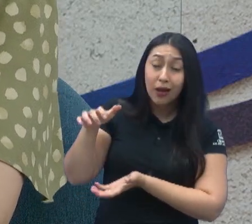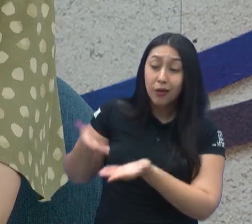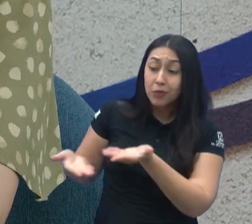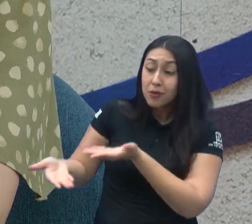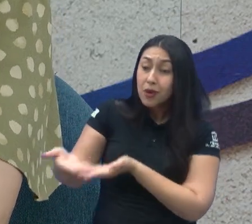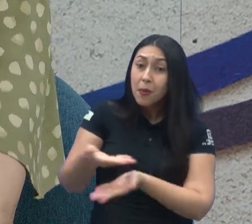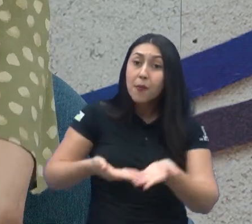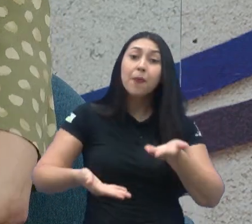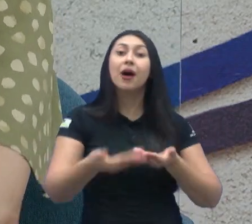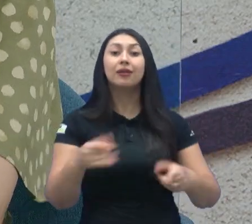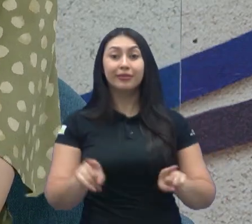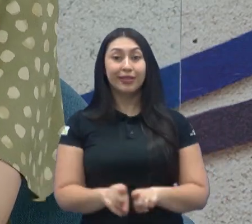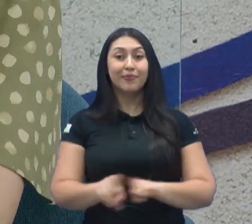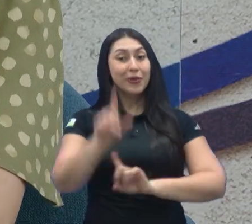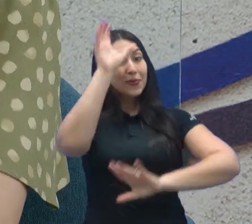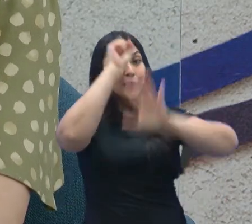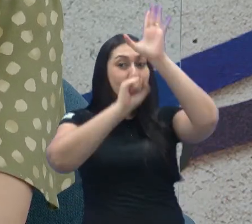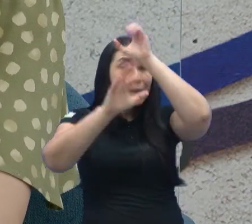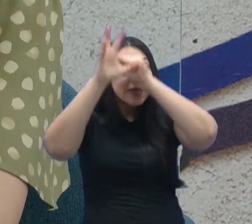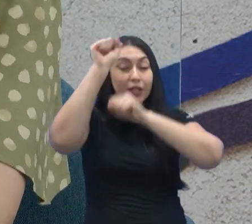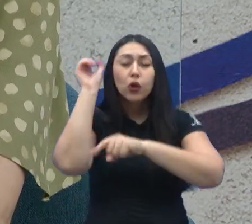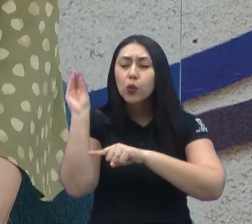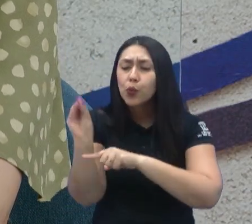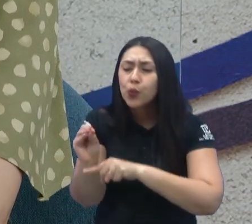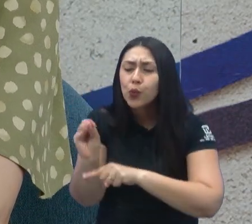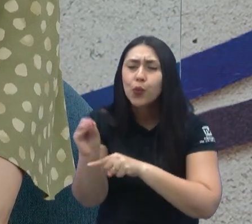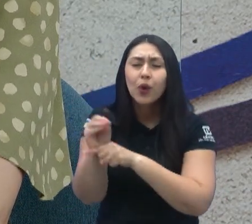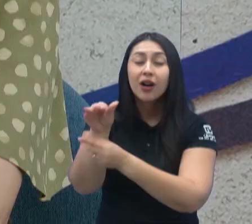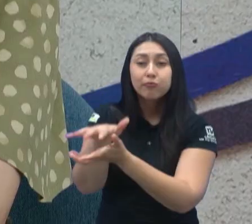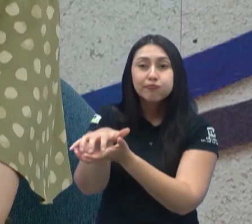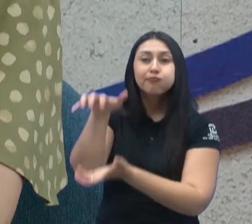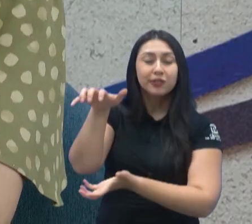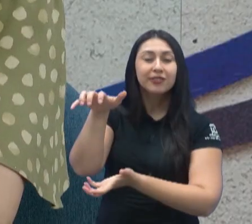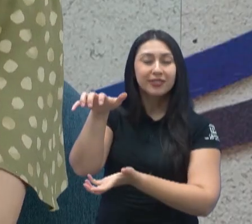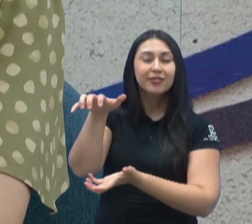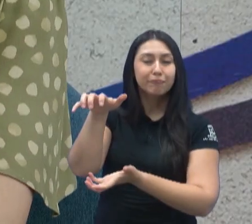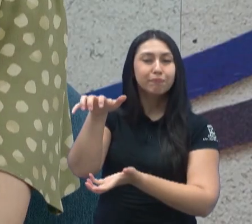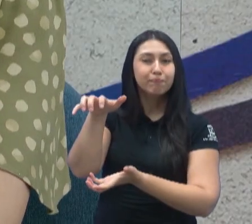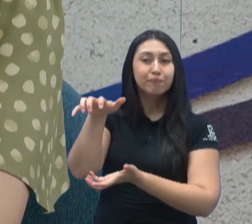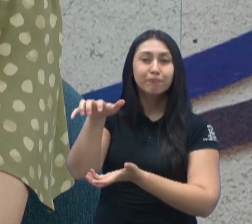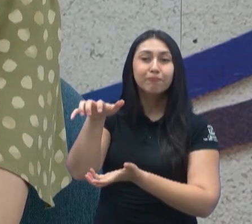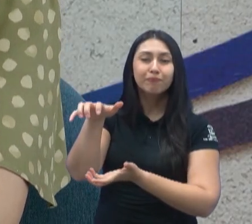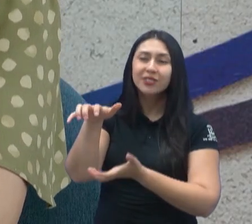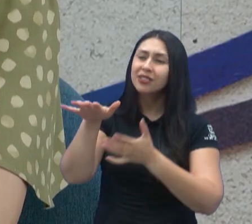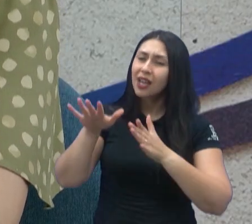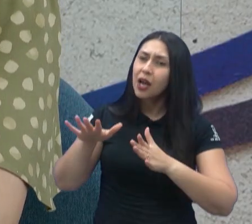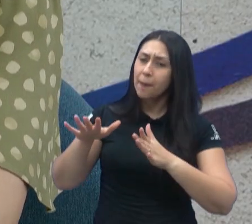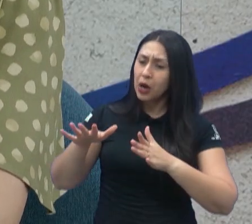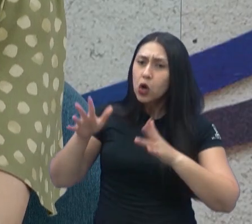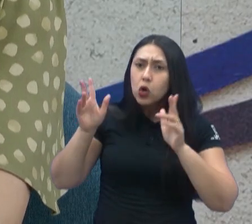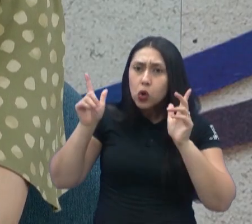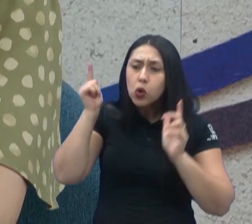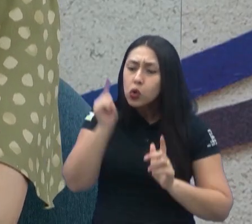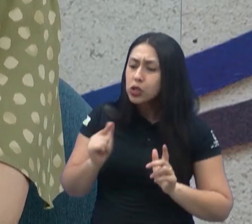nós estamos aprendendo a cuidar de pessoas idosas com bastante longevidade. Então, há